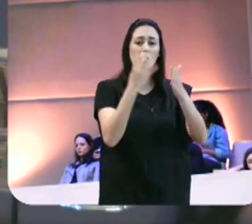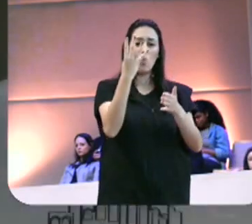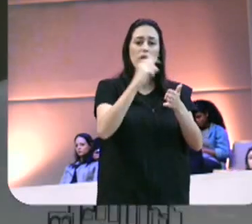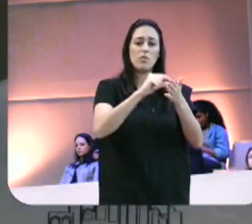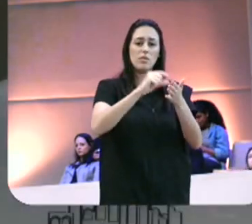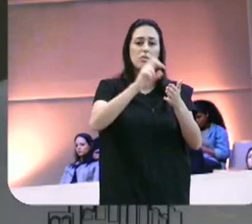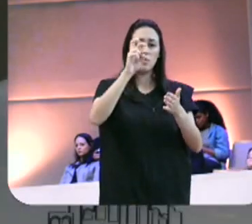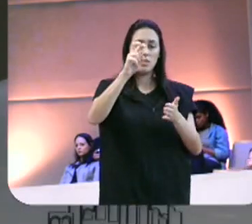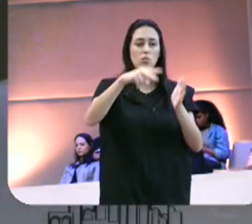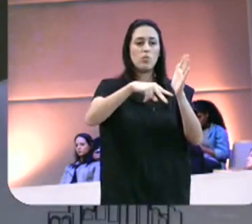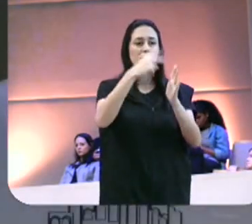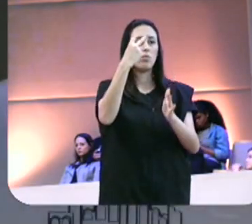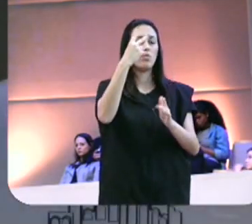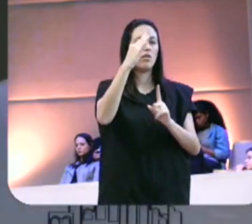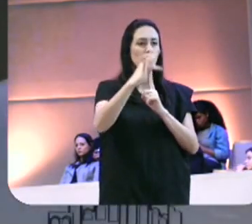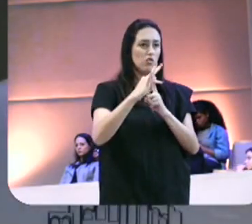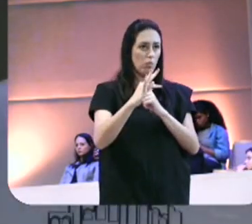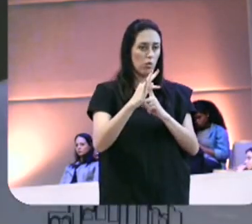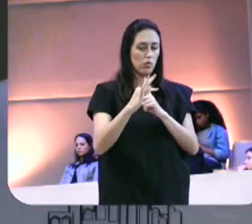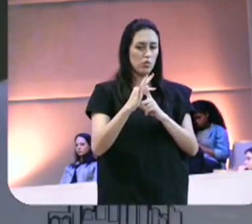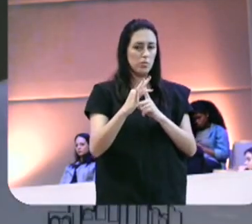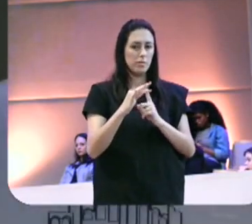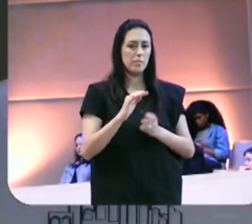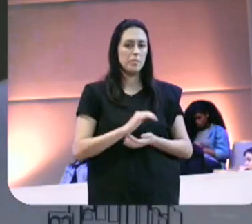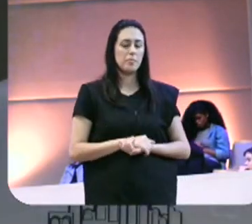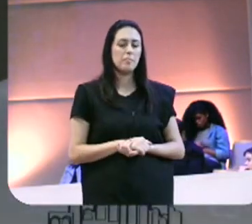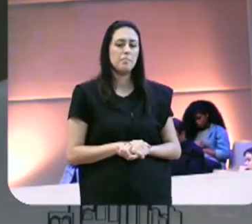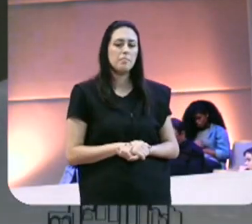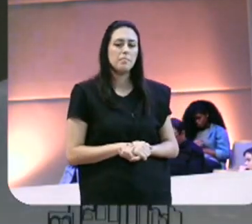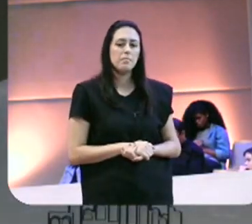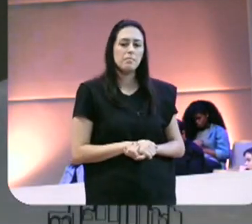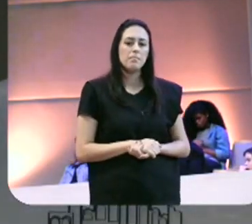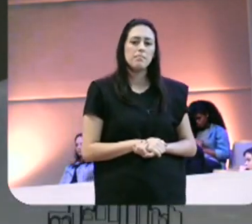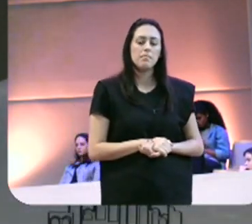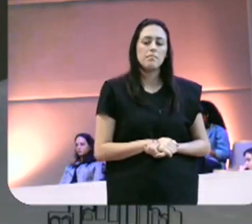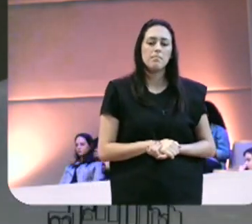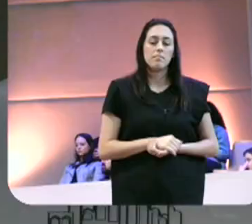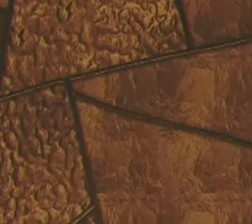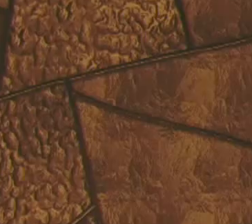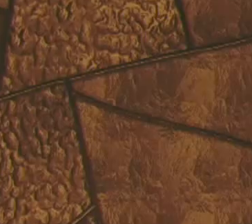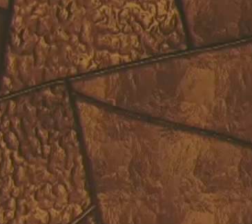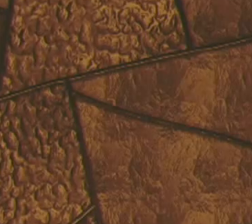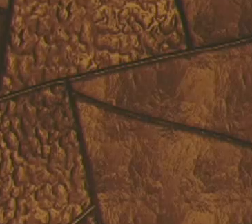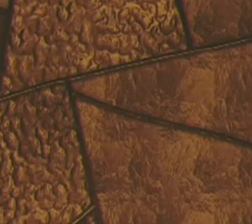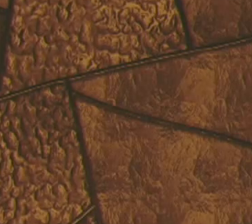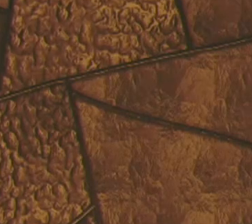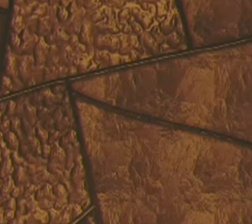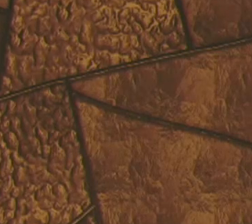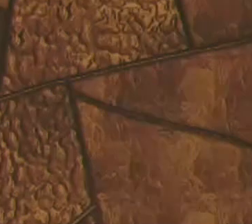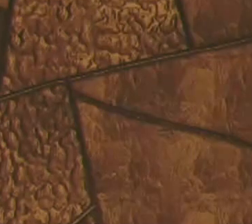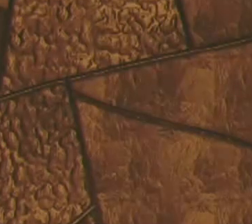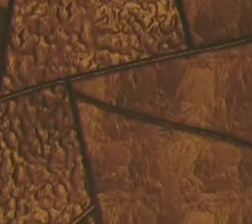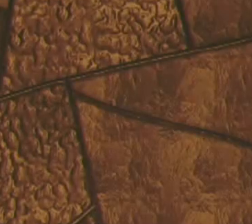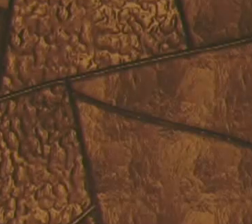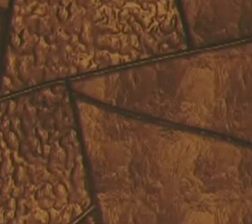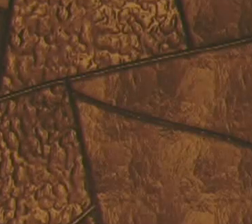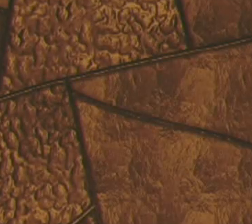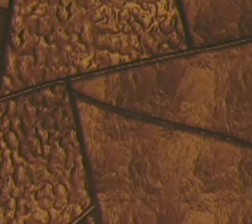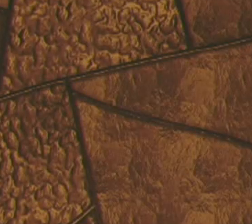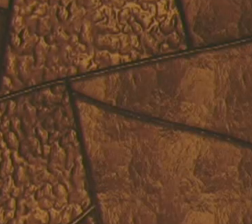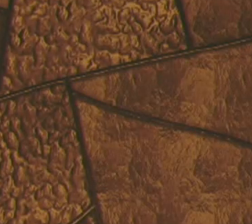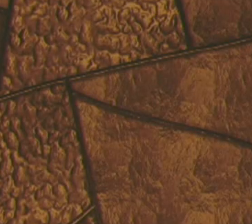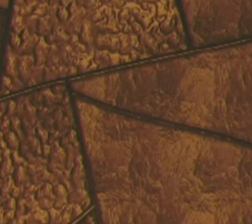5 de 2 Timóteo. Paulo dá 4 conselhos a seu filho. Ele fala: mas você seja sóbrio em todas